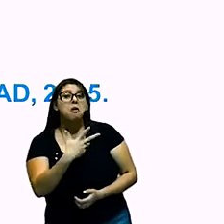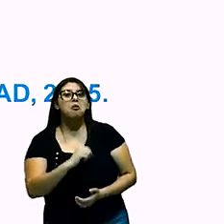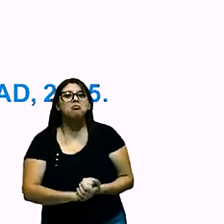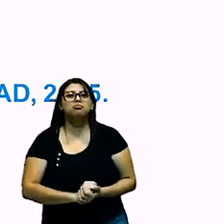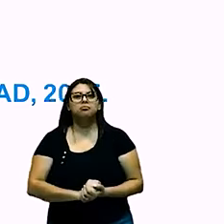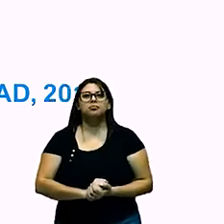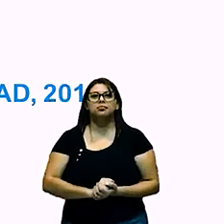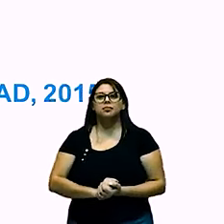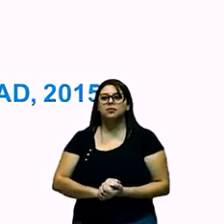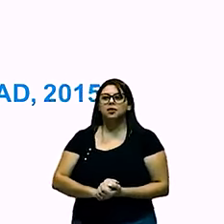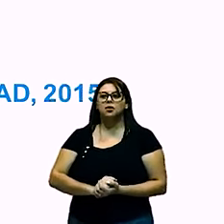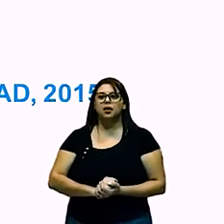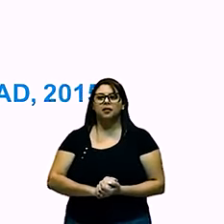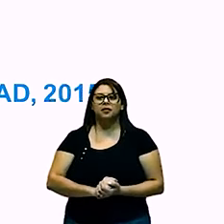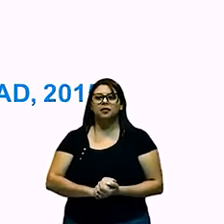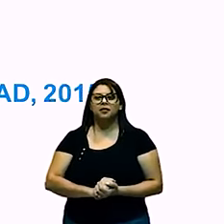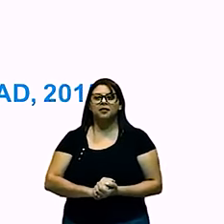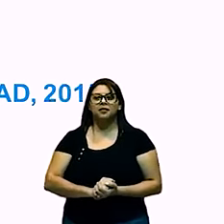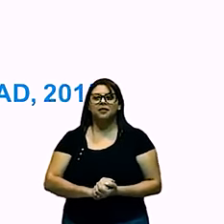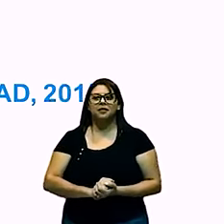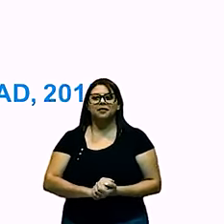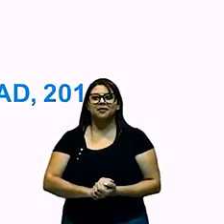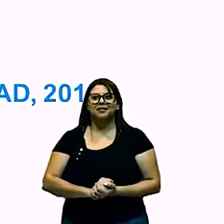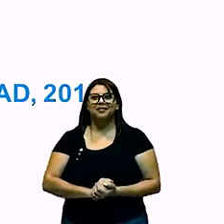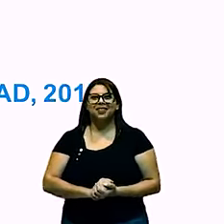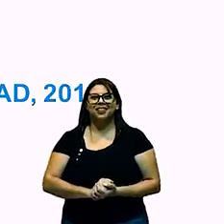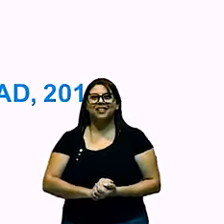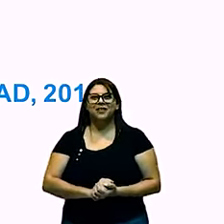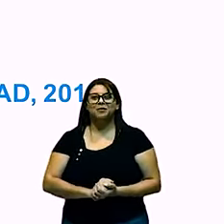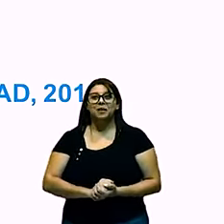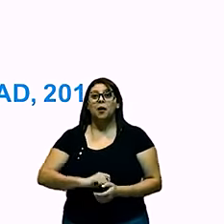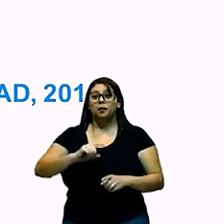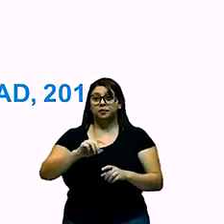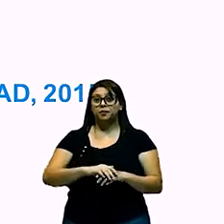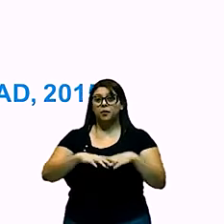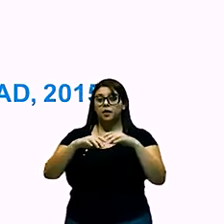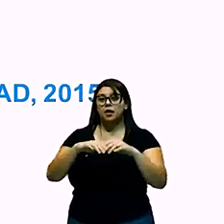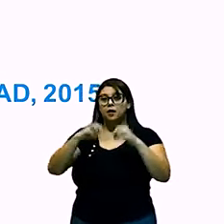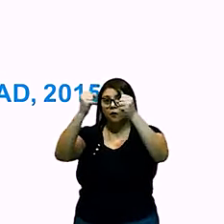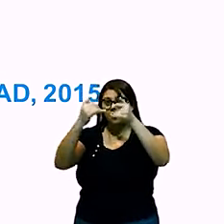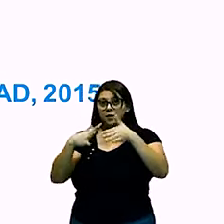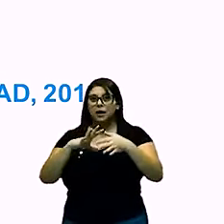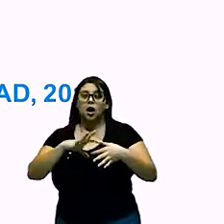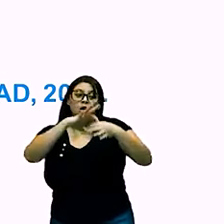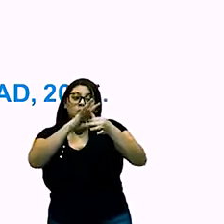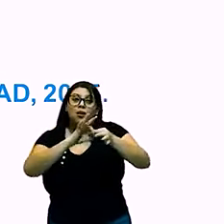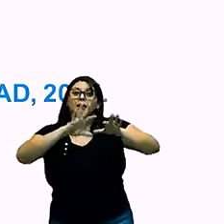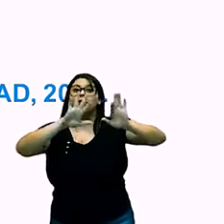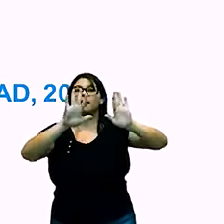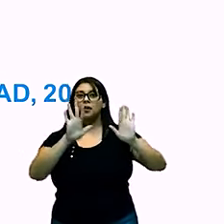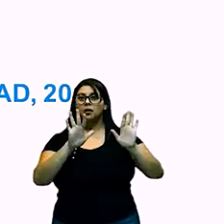que esse pensamento não tem nada a ver conosco, arminianos como somos. Mas olha o que Armínio escreveu: o livre-arbítrio